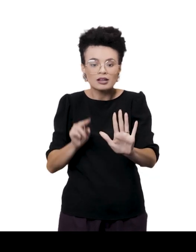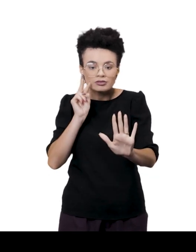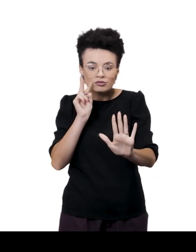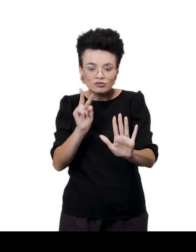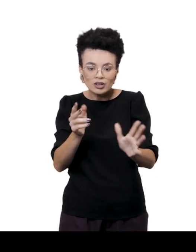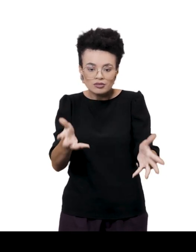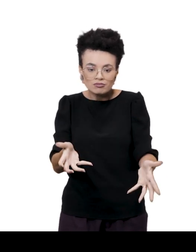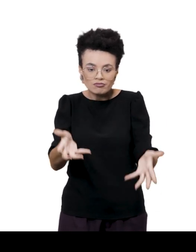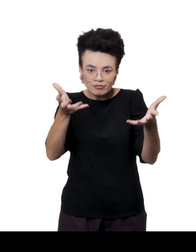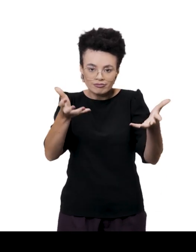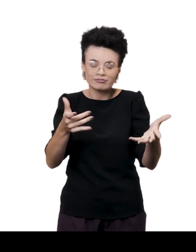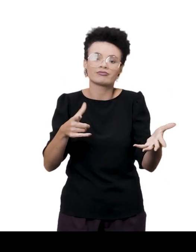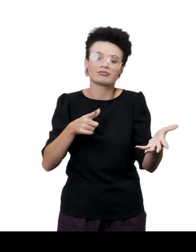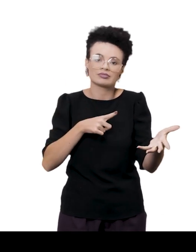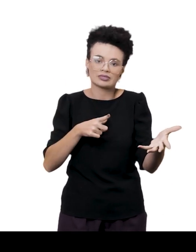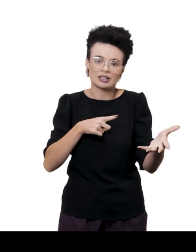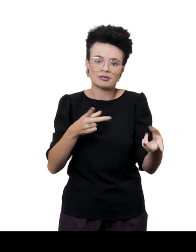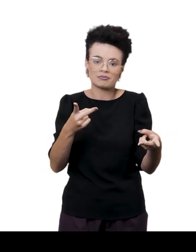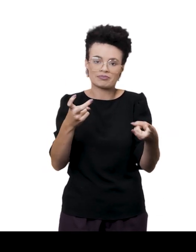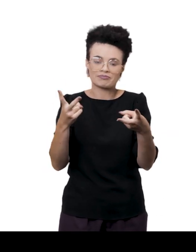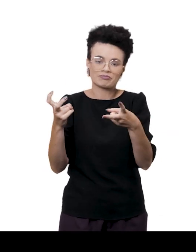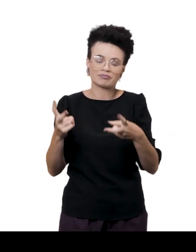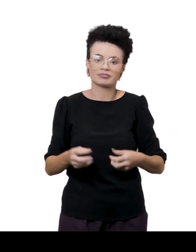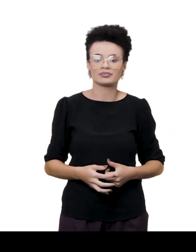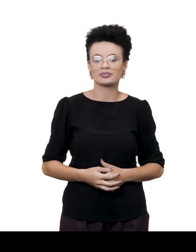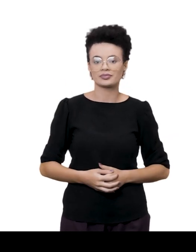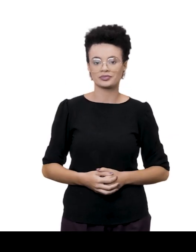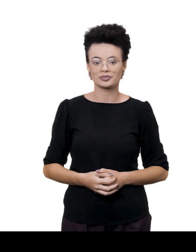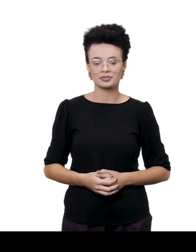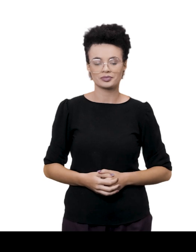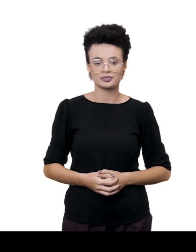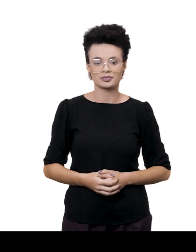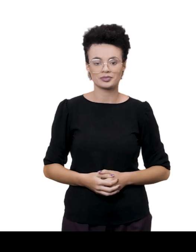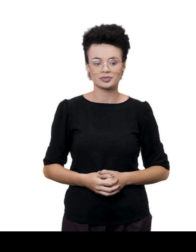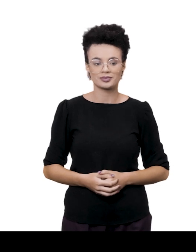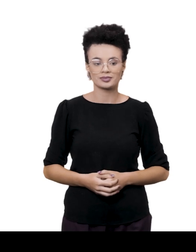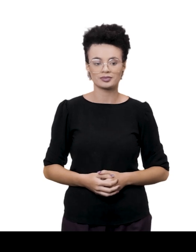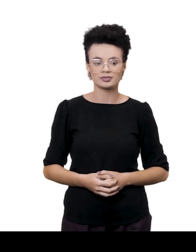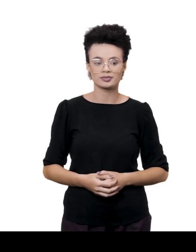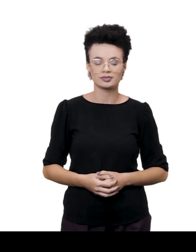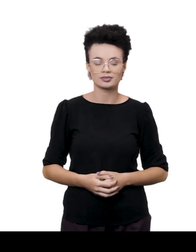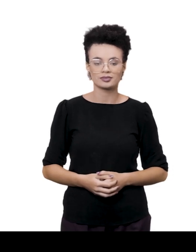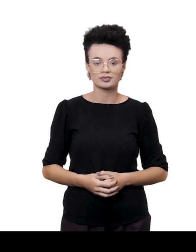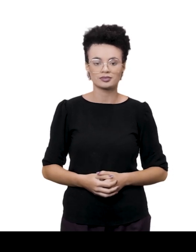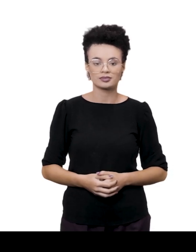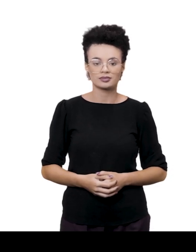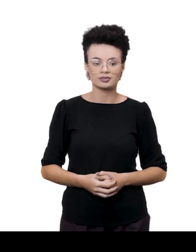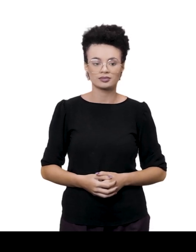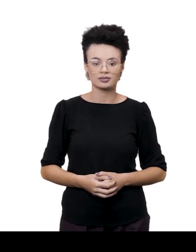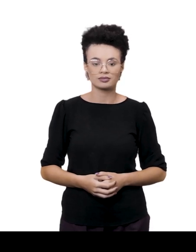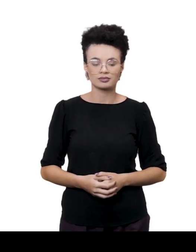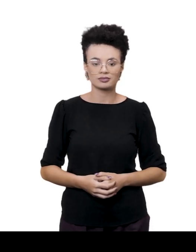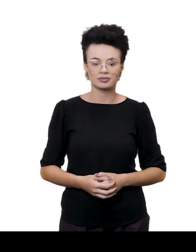com poucos elementos, mas marcada por forte presença simbólica e sensorial.